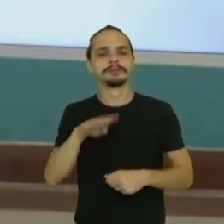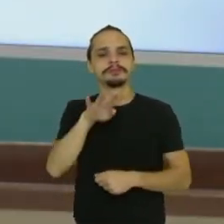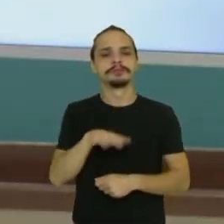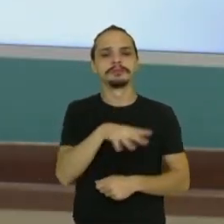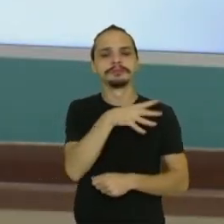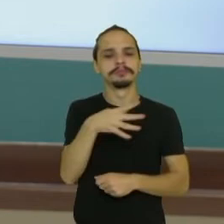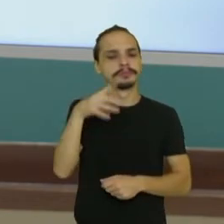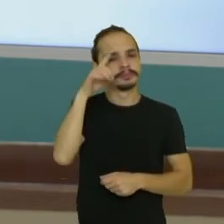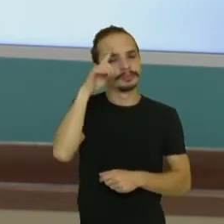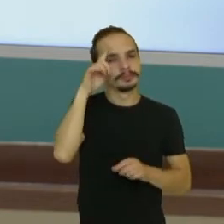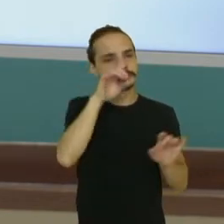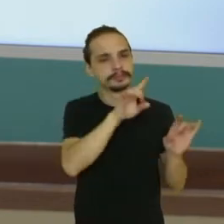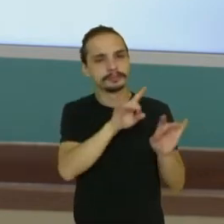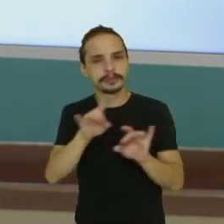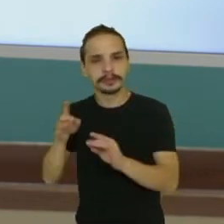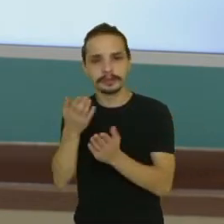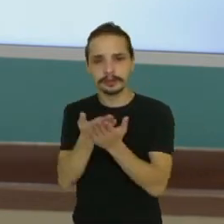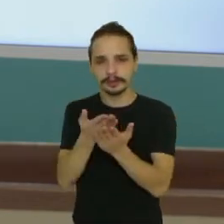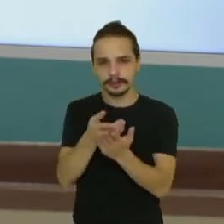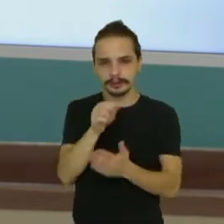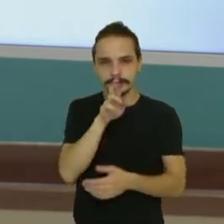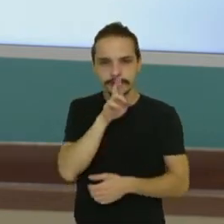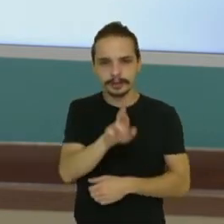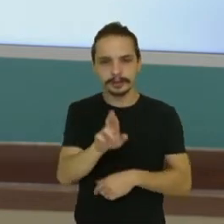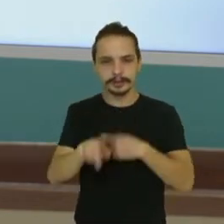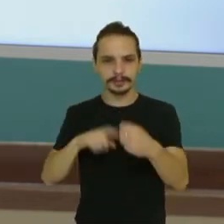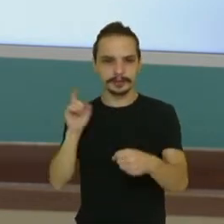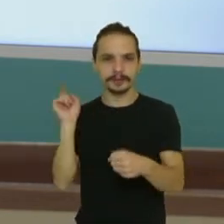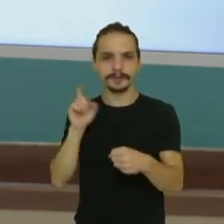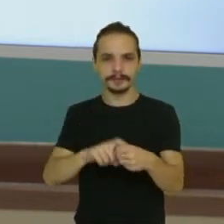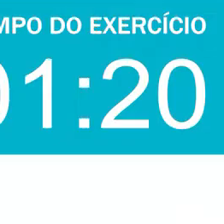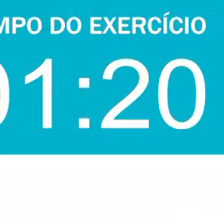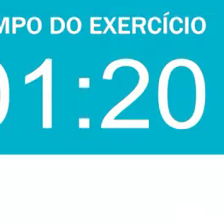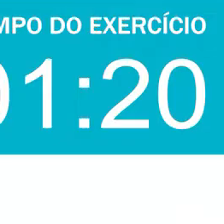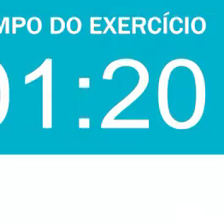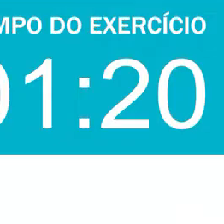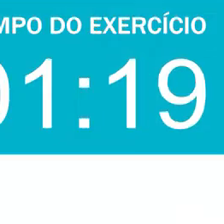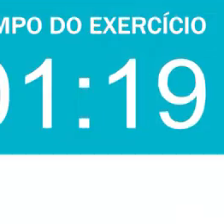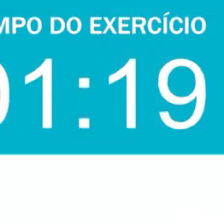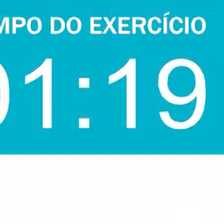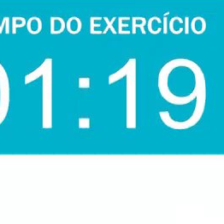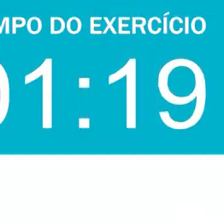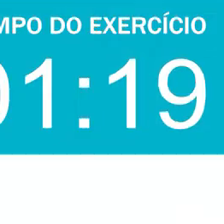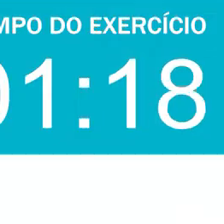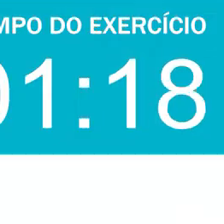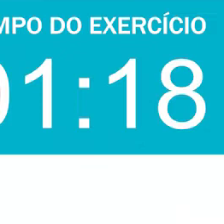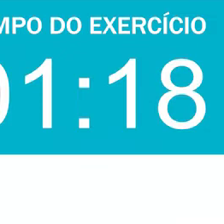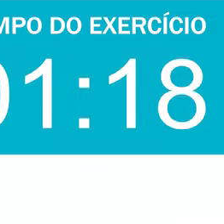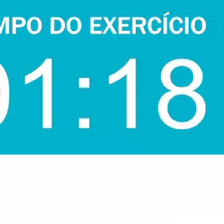rotina com horários de estudo respondo atividade a gente já faz a correção e